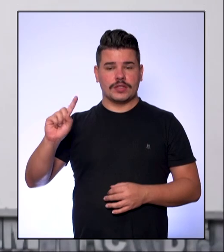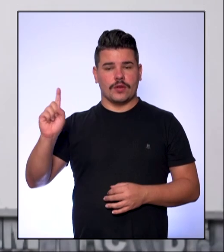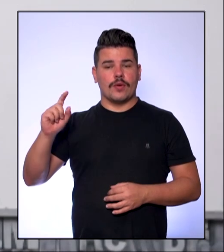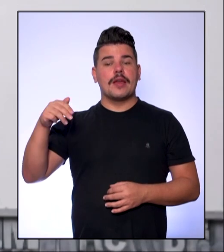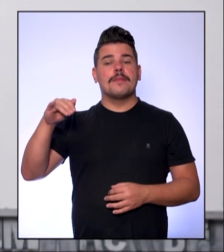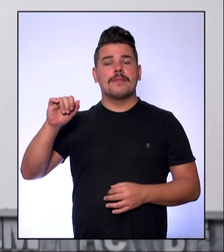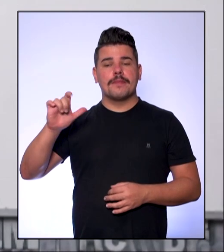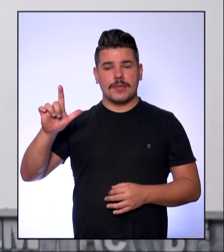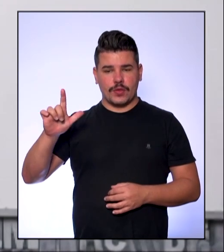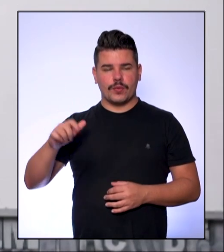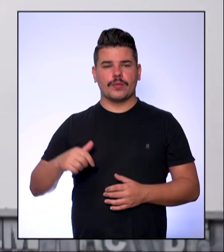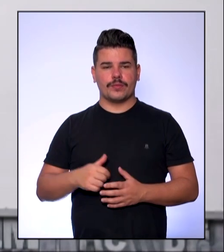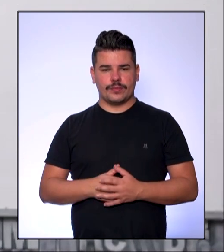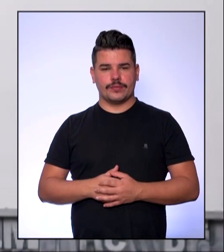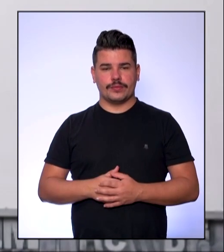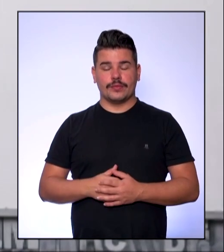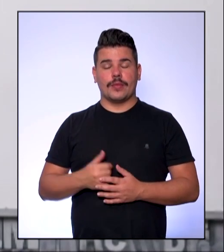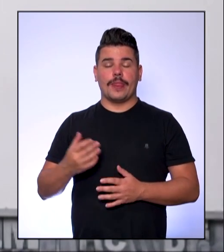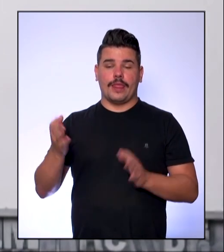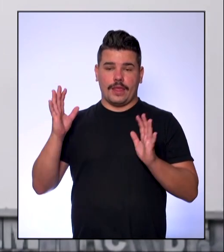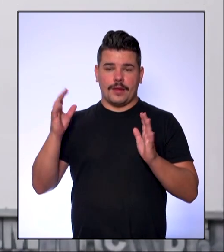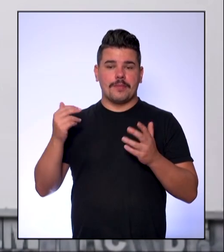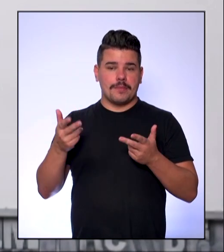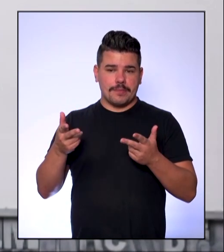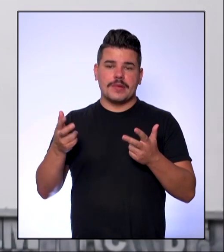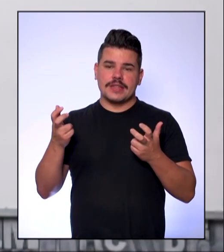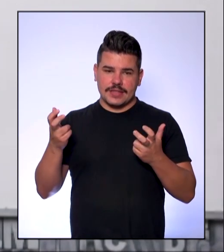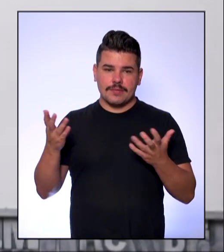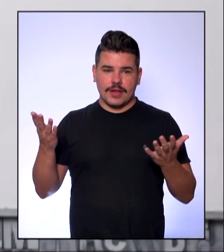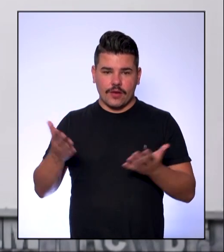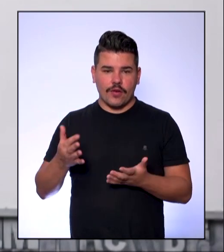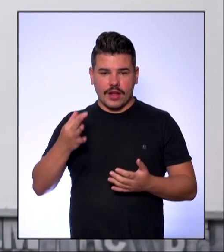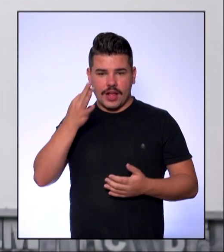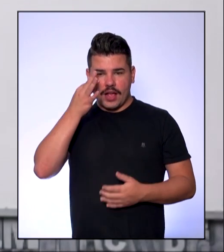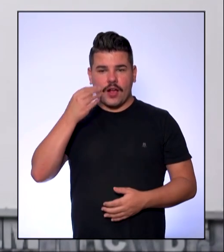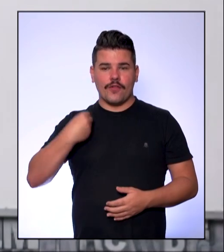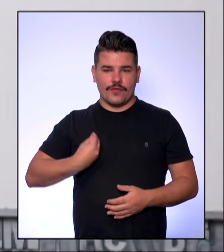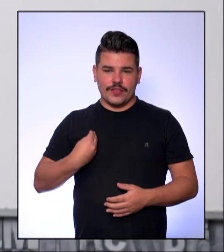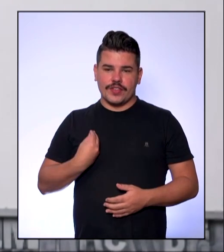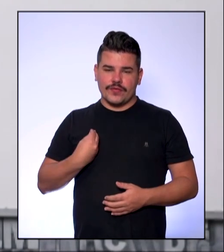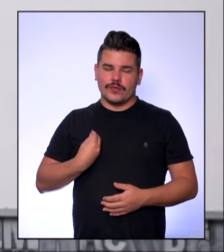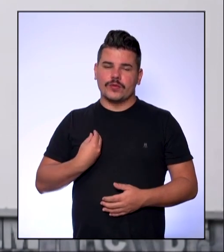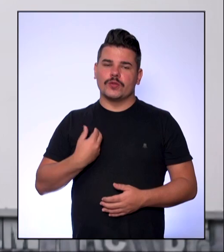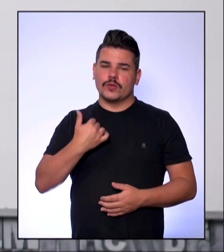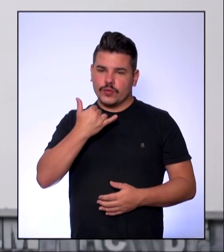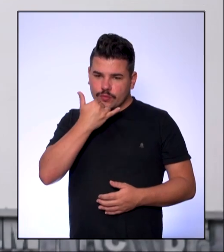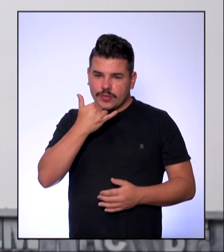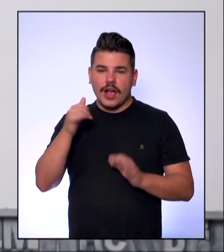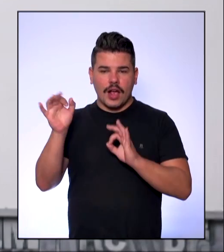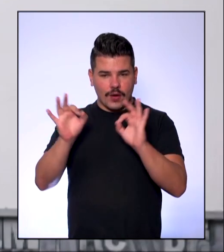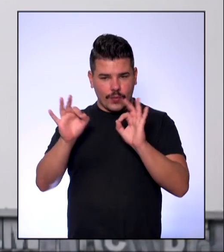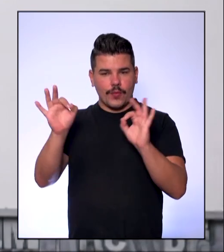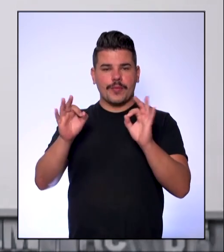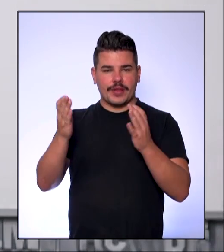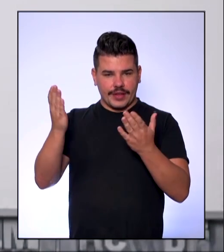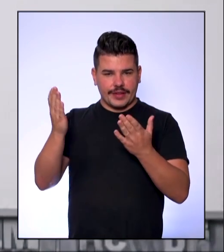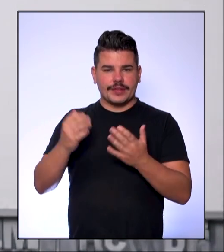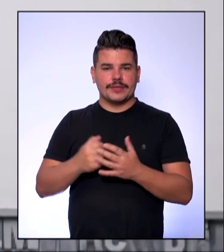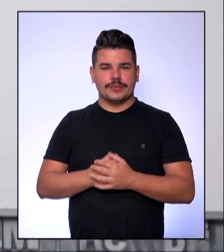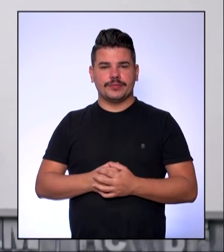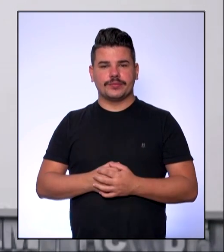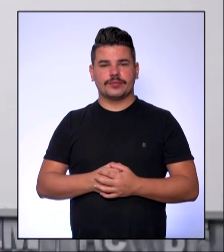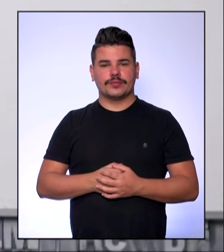arrumem aí. Ainda bem que eu percebi aqui ao vivo. Então, só arrumem isso, por favor. E